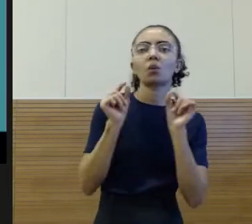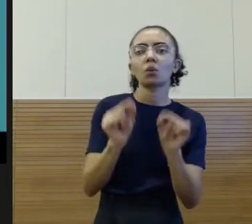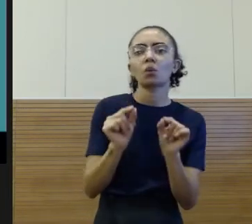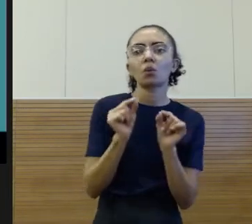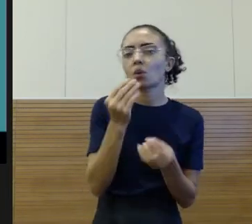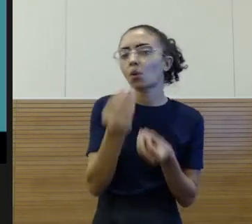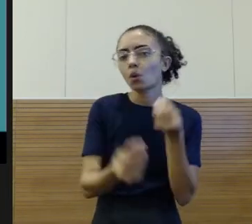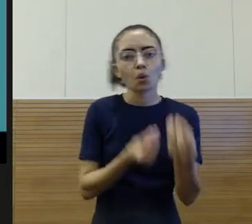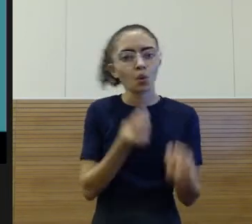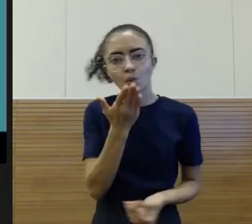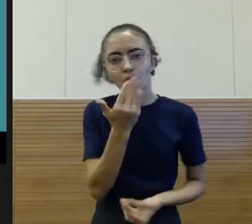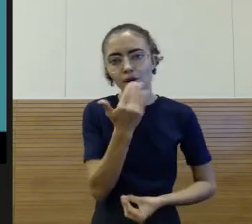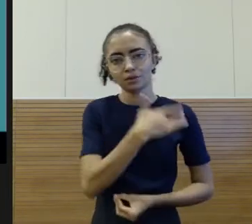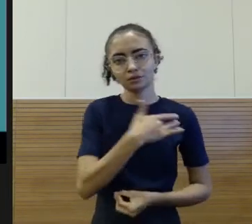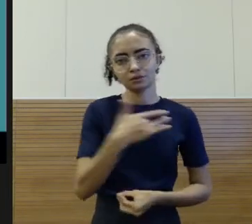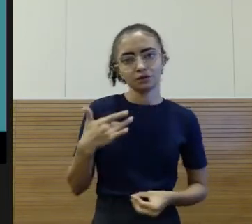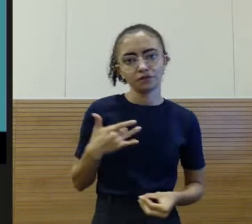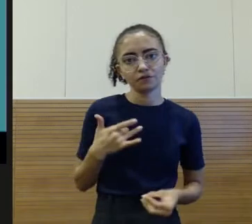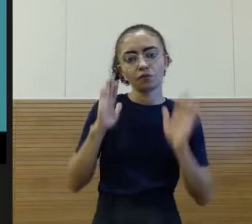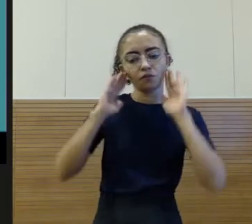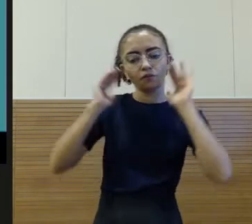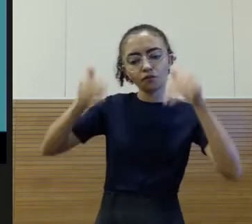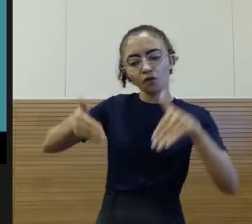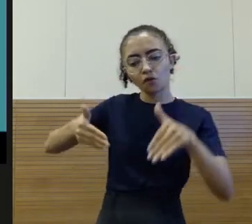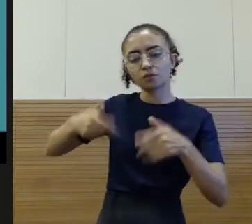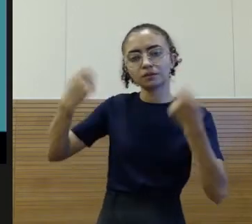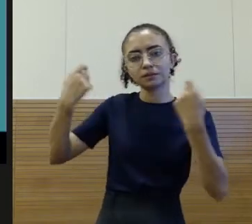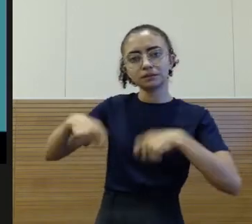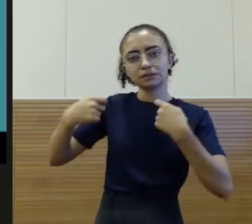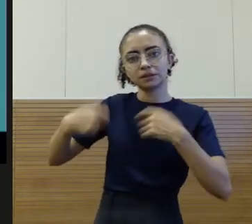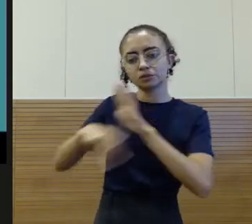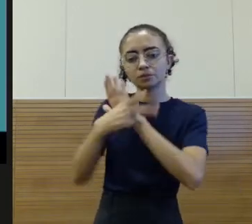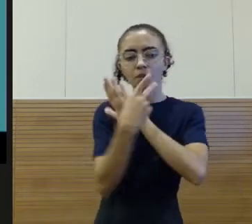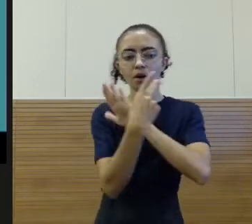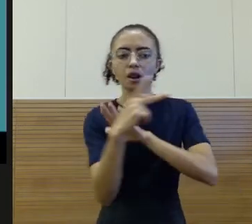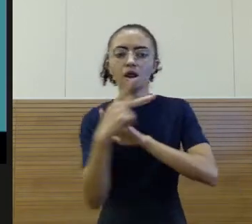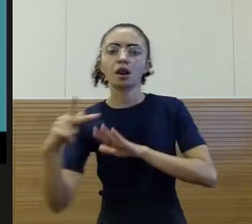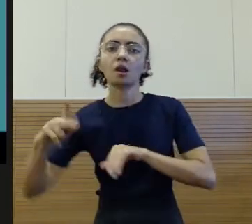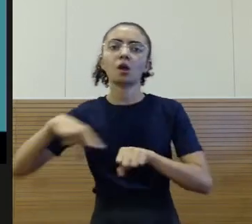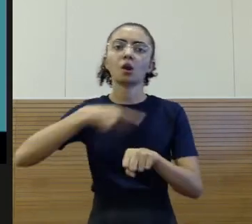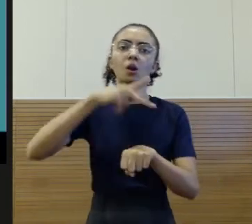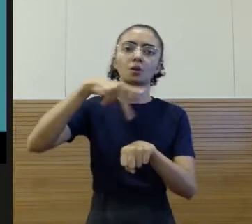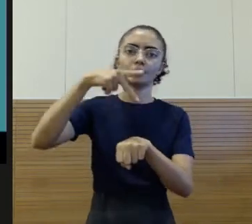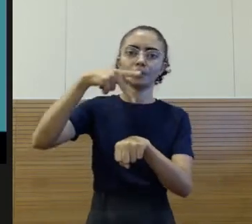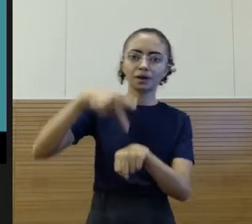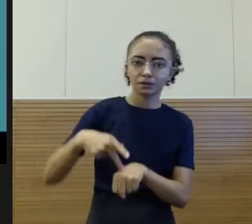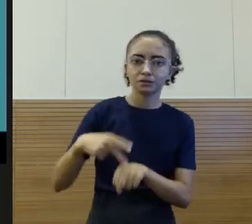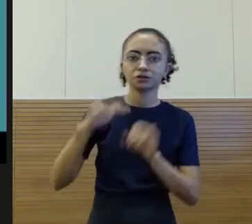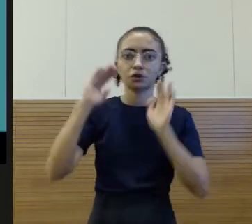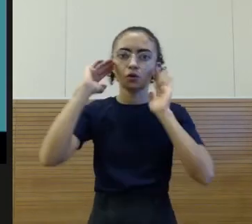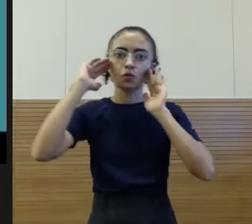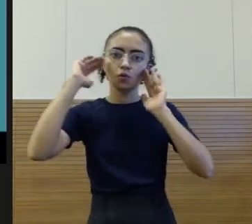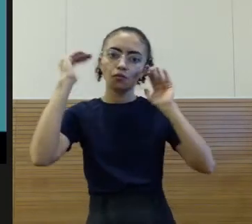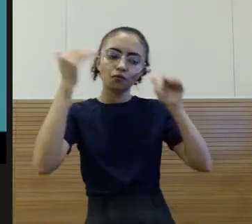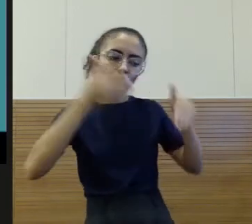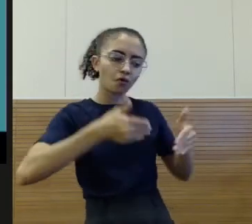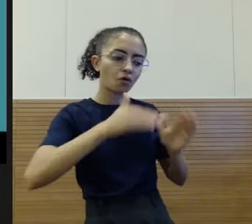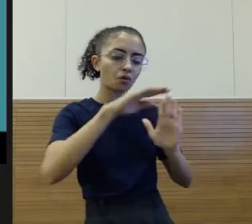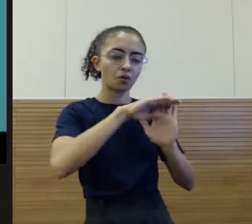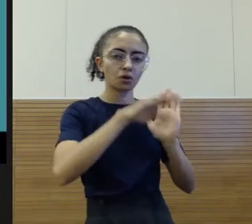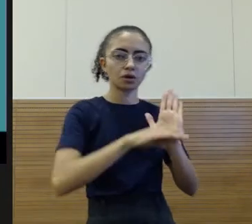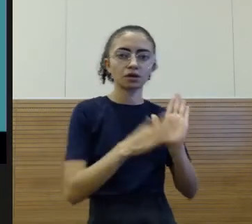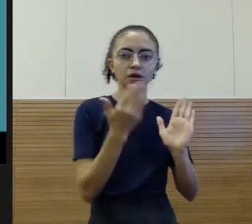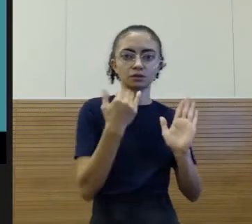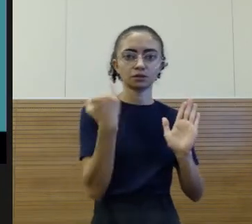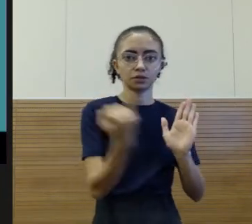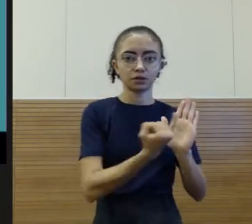de acordo com a necessidade do seu país, através dos guias alimentares, que seria um produto muito importante, mas também sem deixar de lado